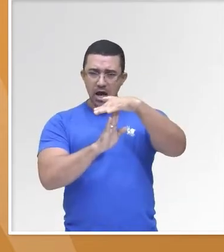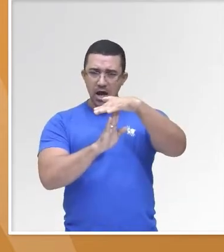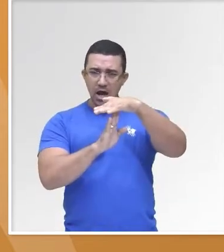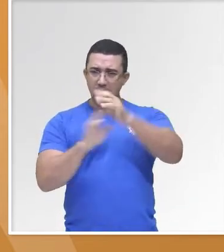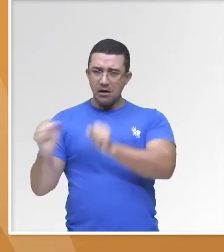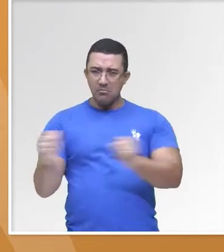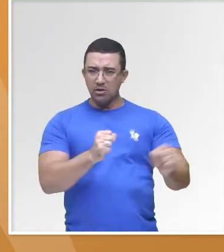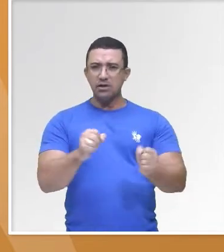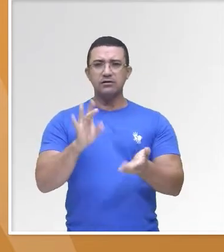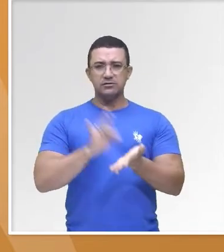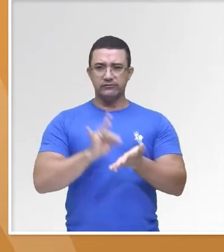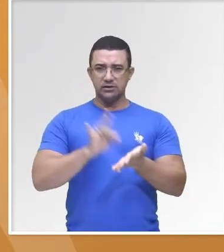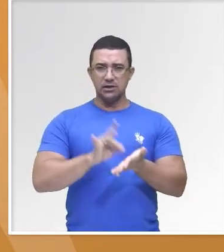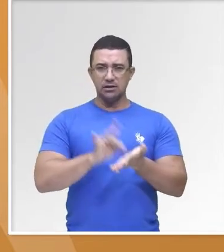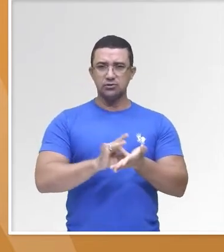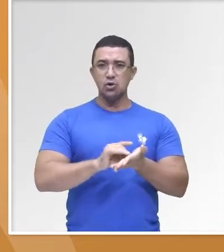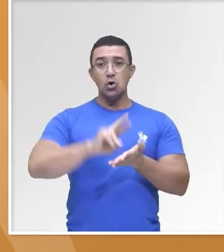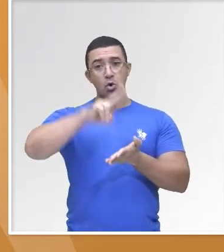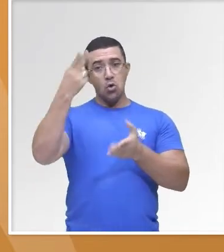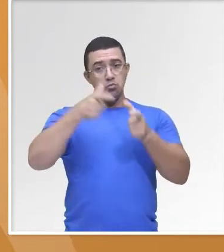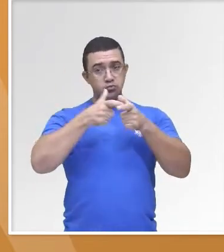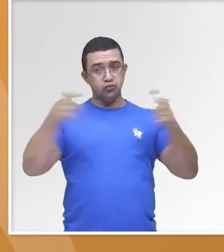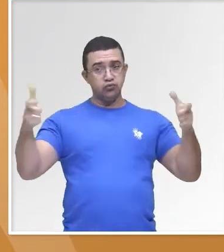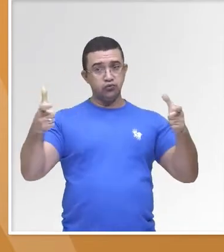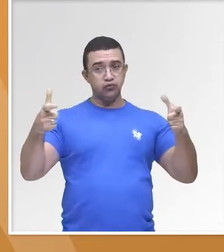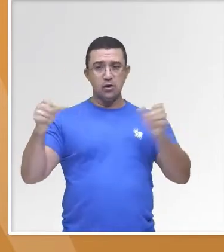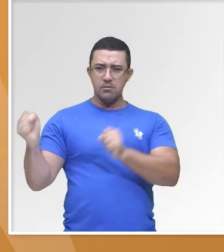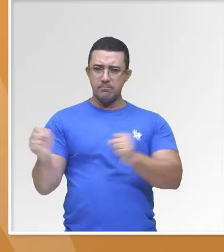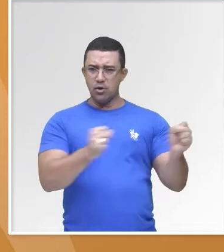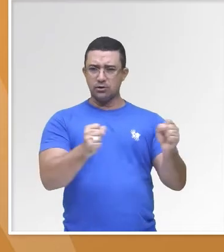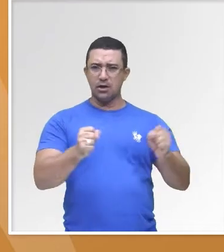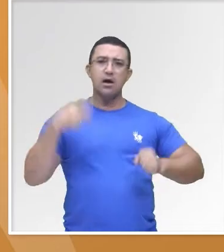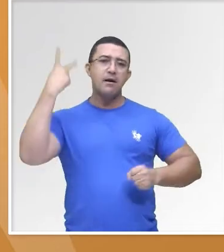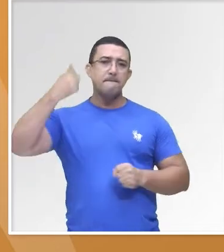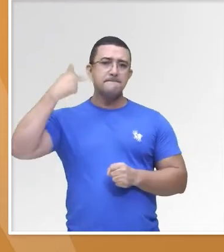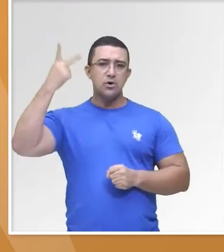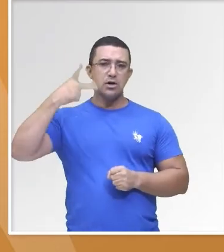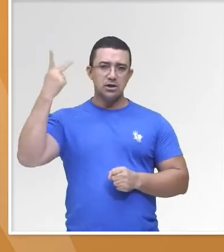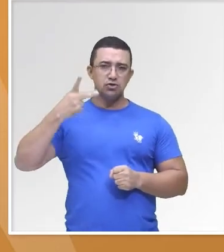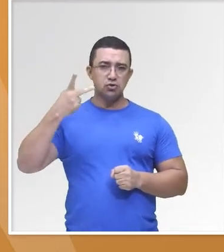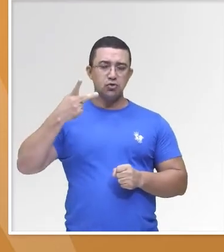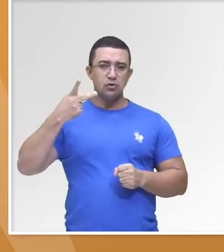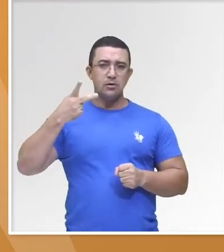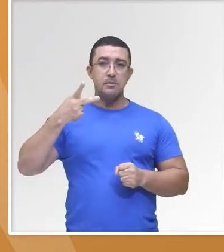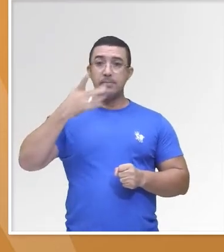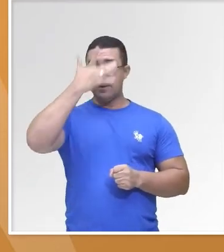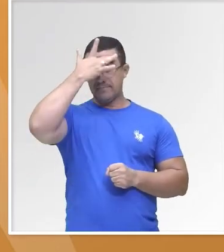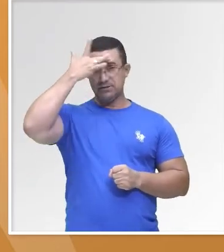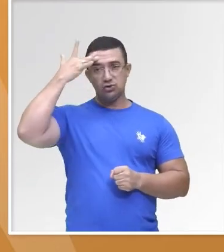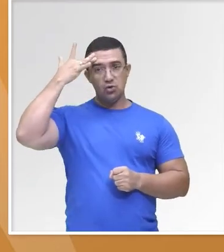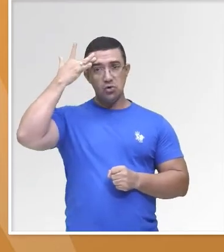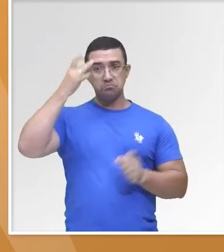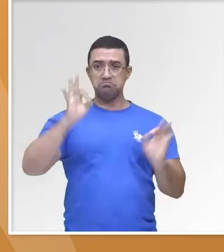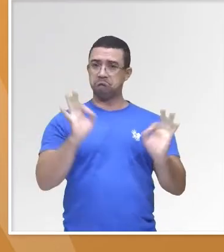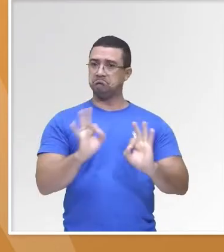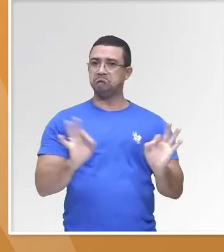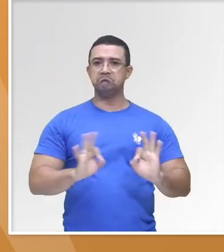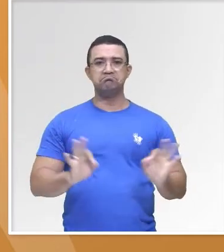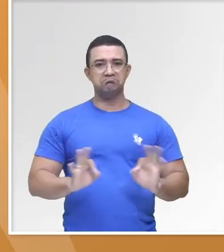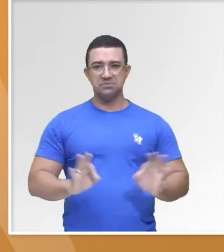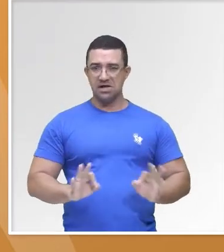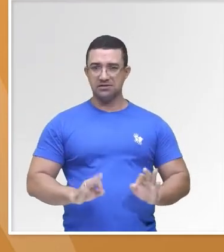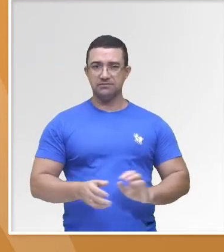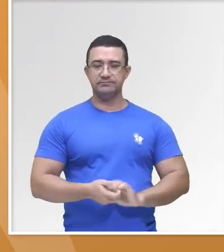ou expandir os direitos políticos para as demais camadas da população. Então aí nós temos uma reflexão muito